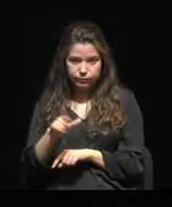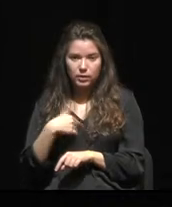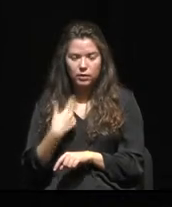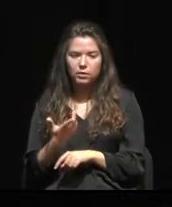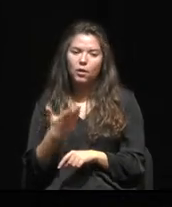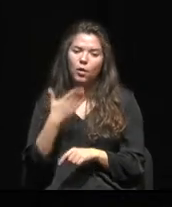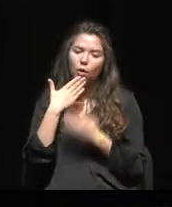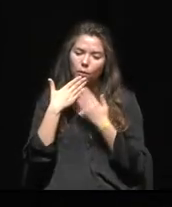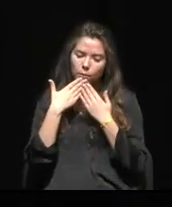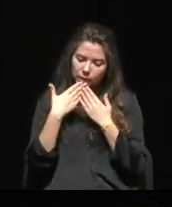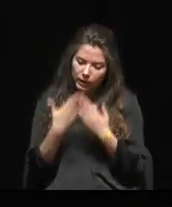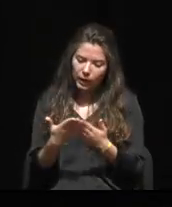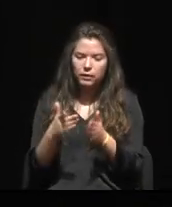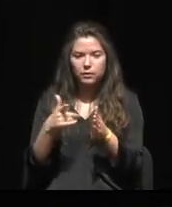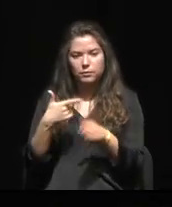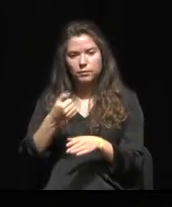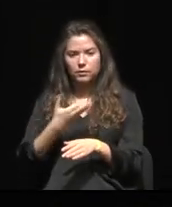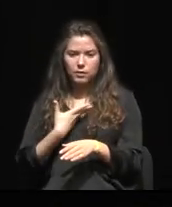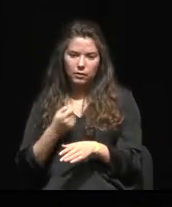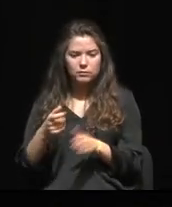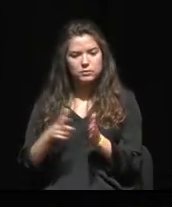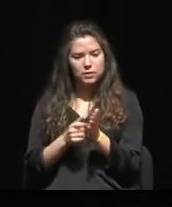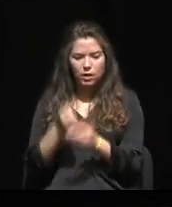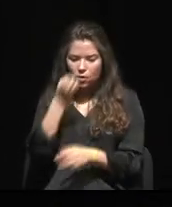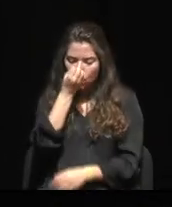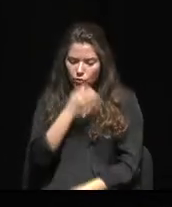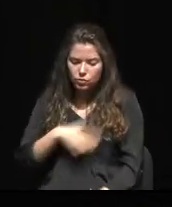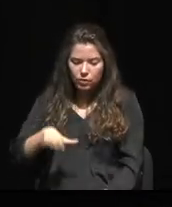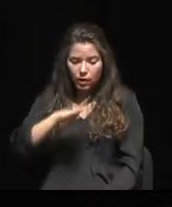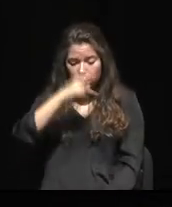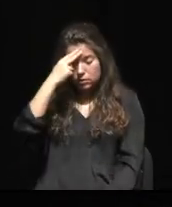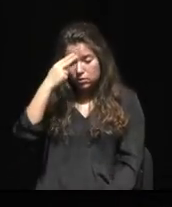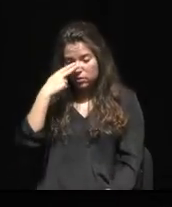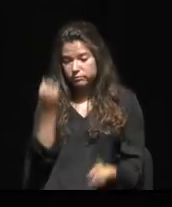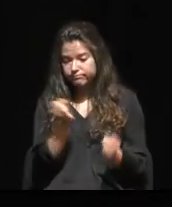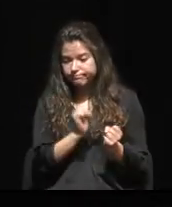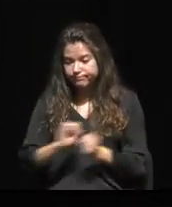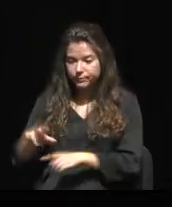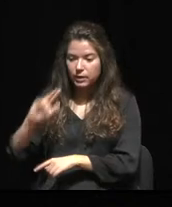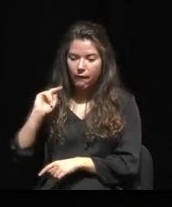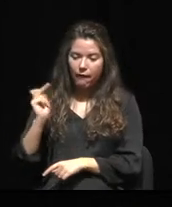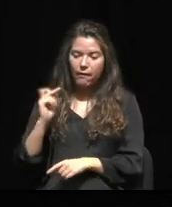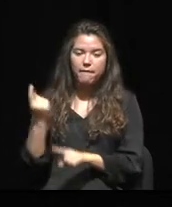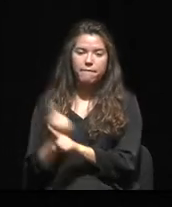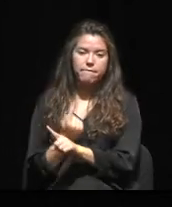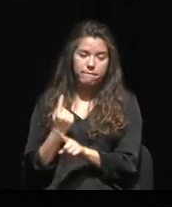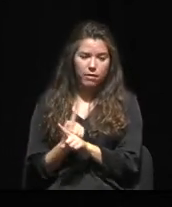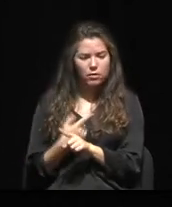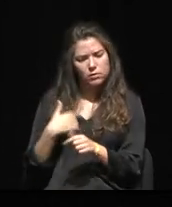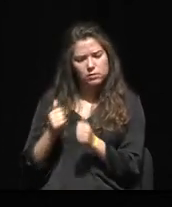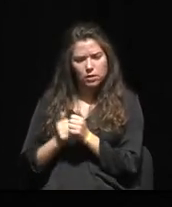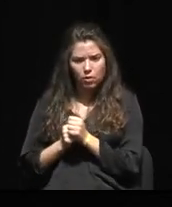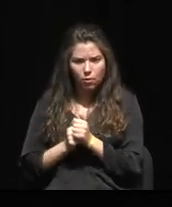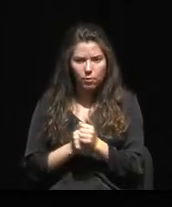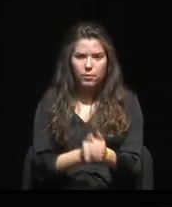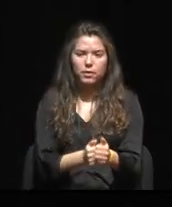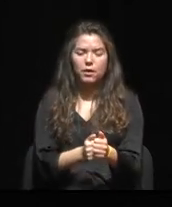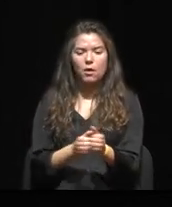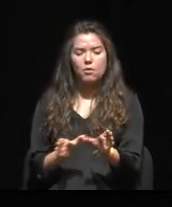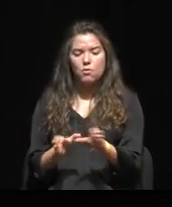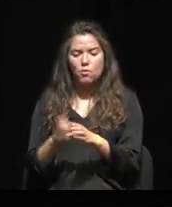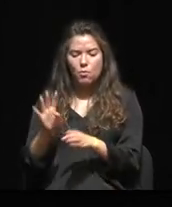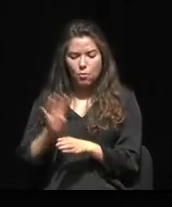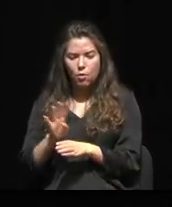sobre a Tapada das necessidades um jardim histórico que está abandonado há vários anos acompanhamos as recomendações da quarta